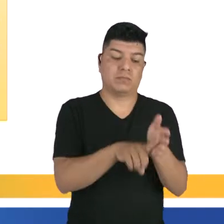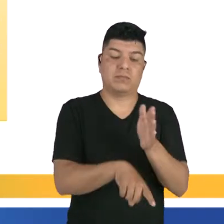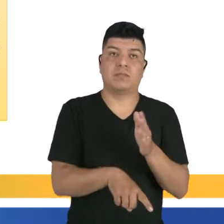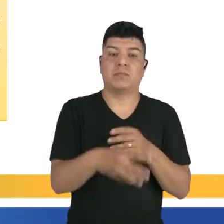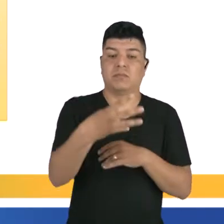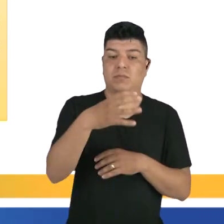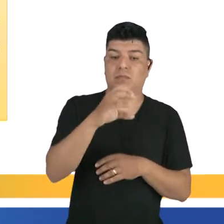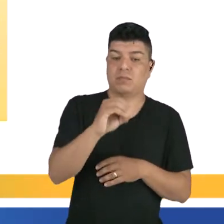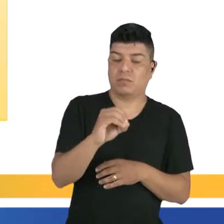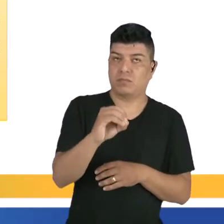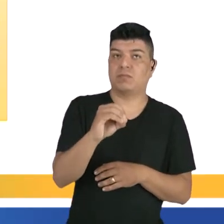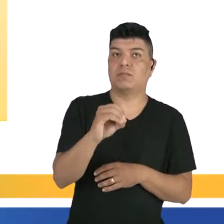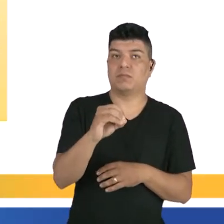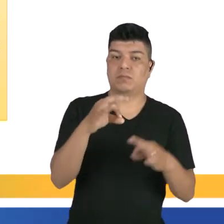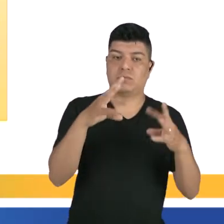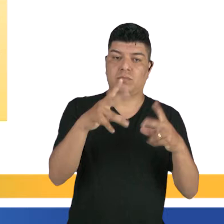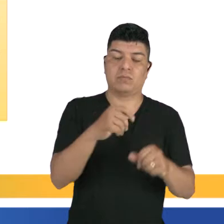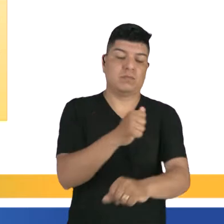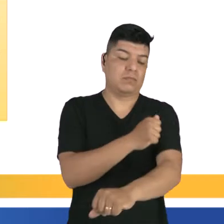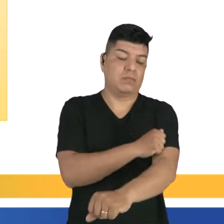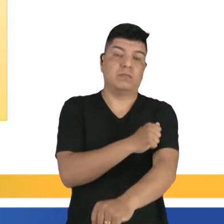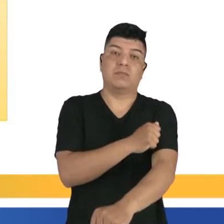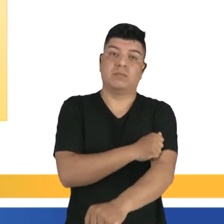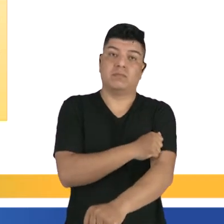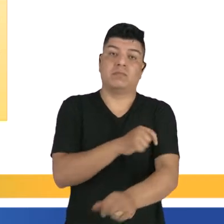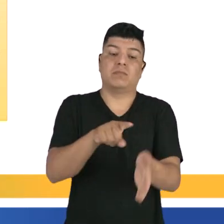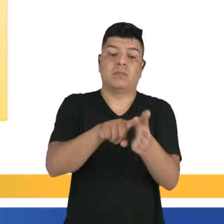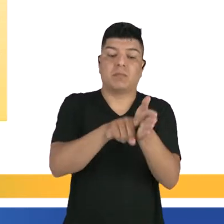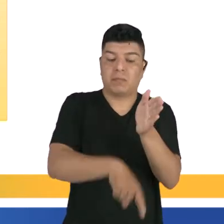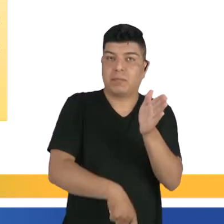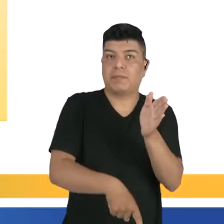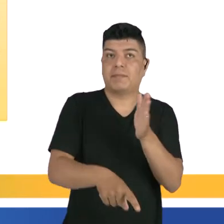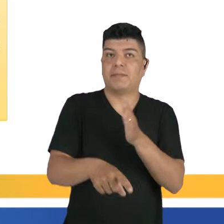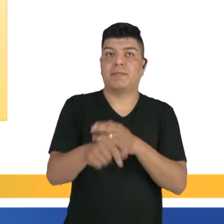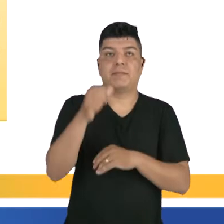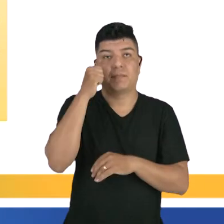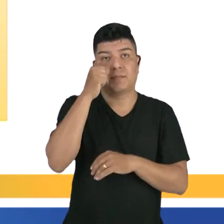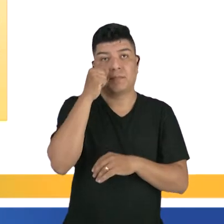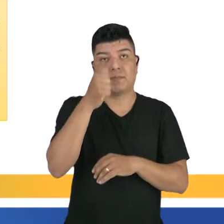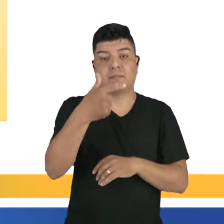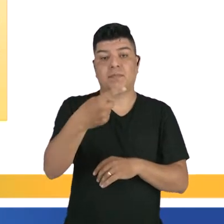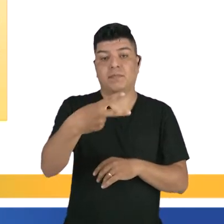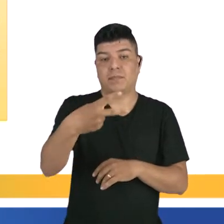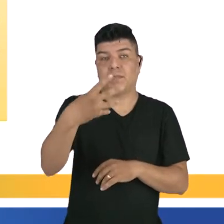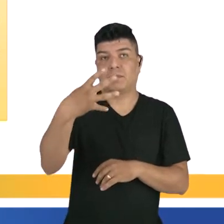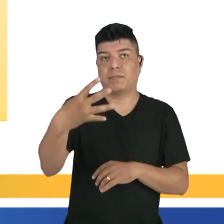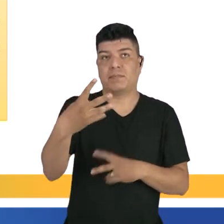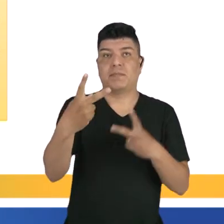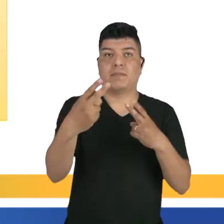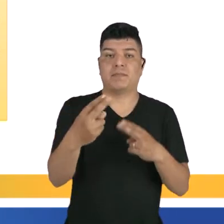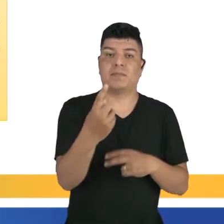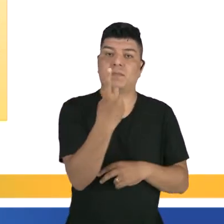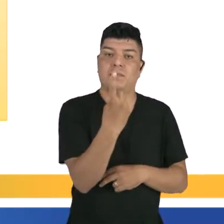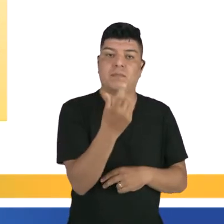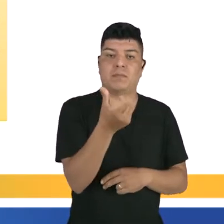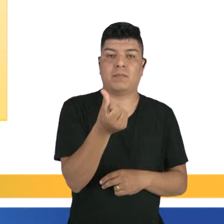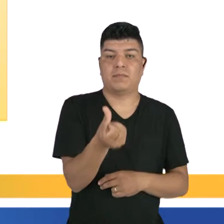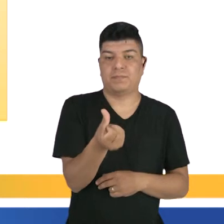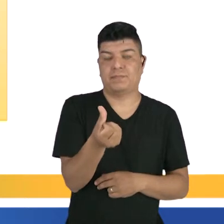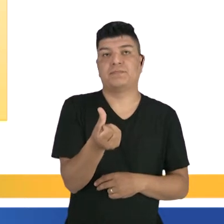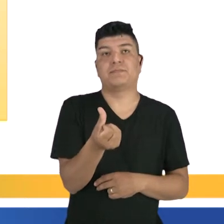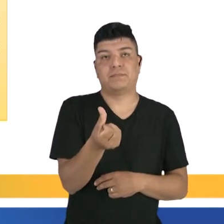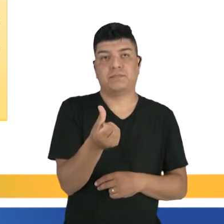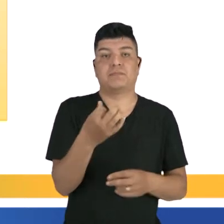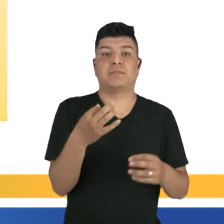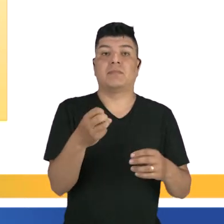a 40, que representa o total de alunos, menos a quantidade de meninas, eu vou ter 16. Então, 16